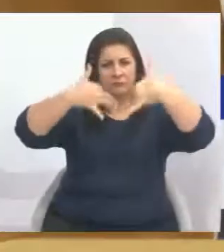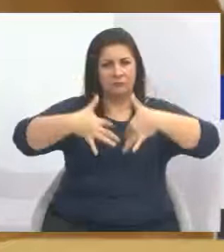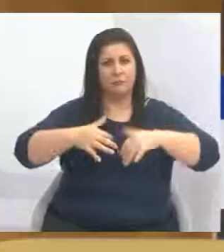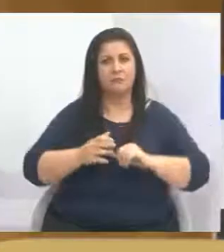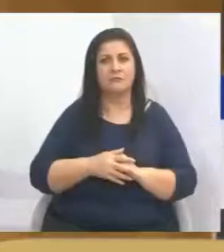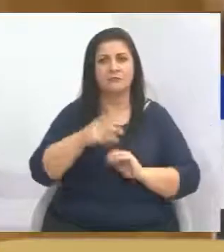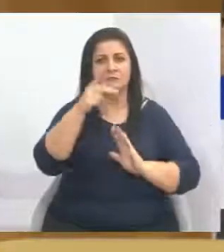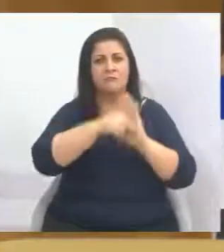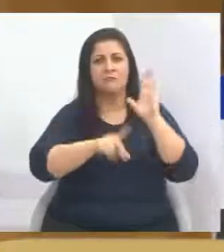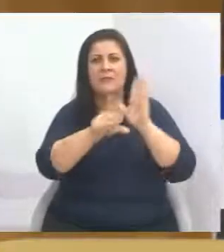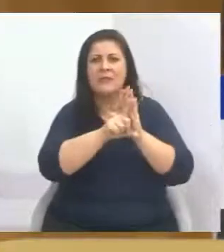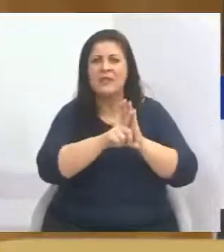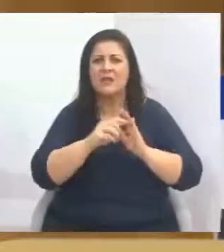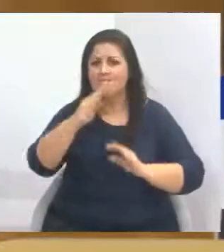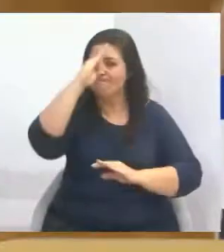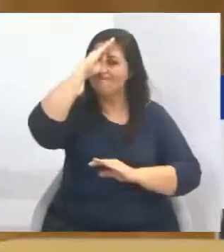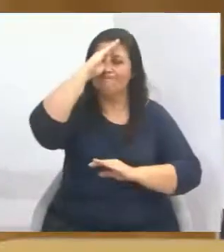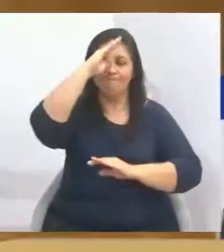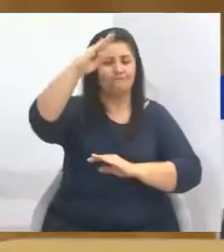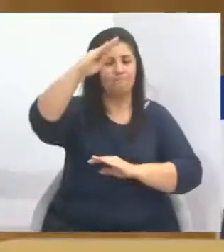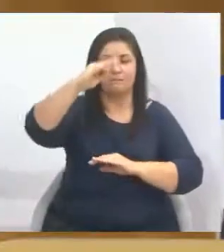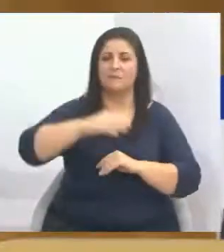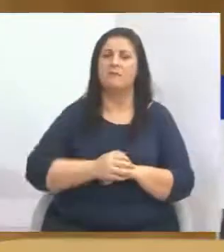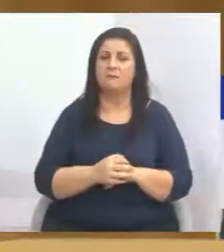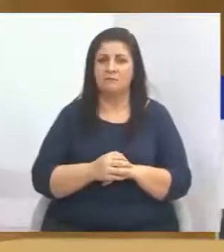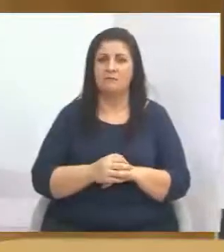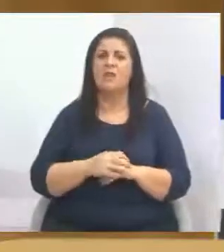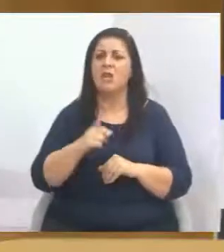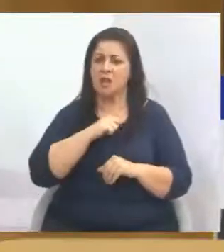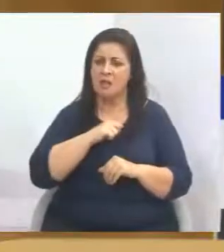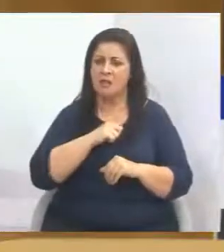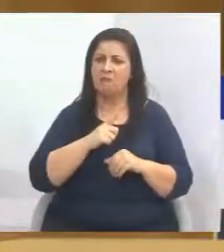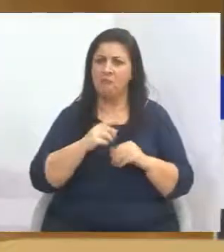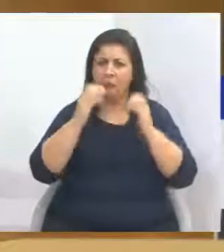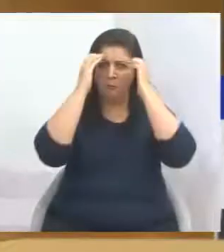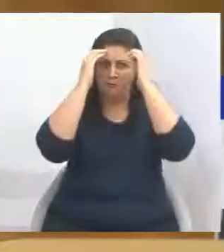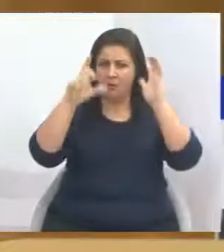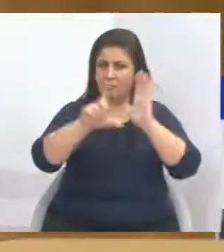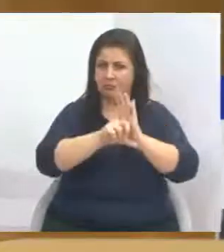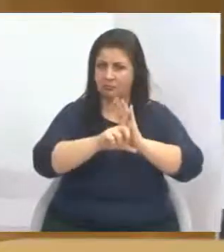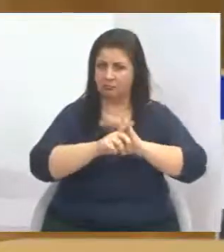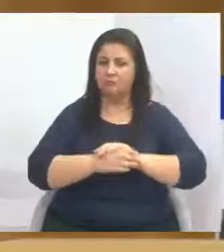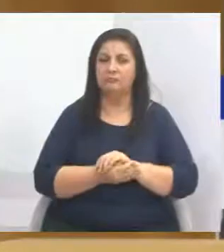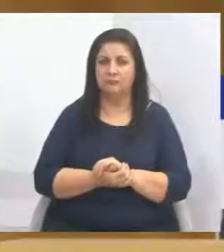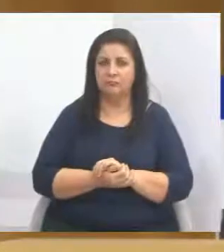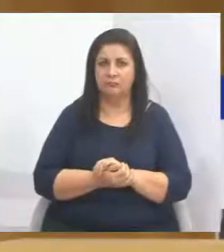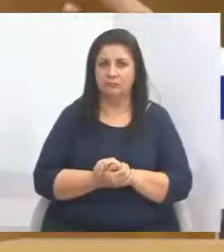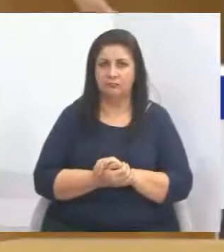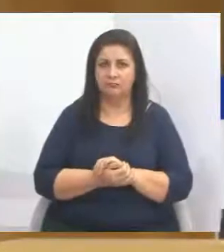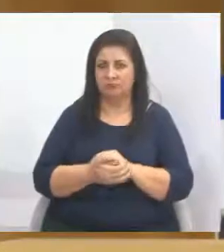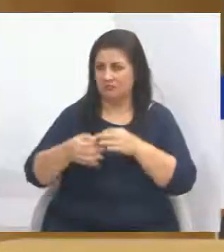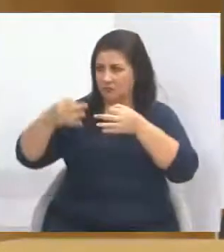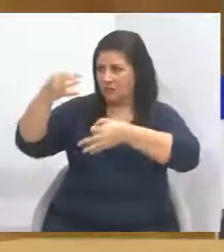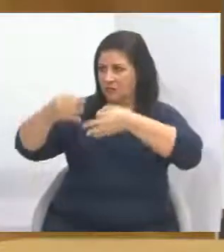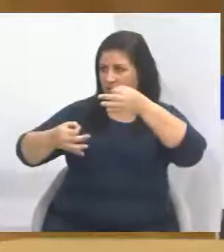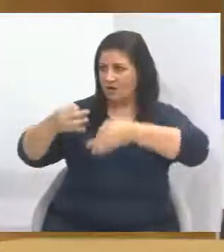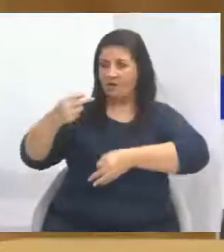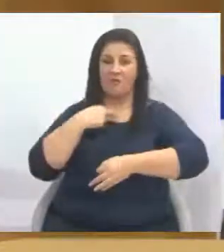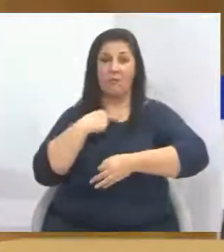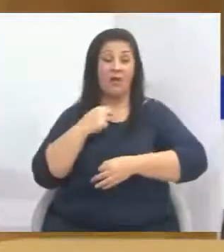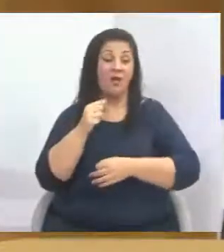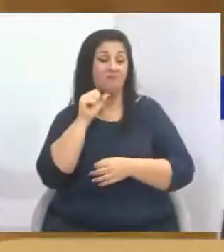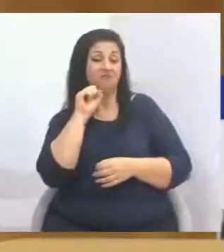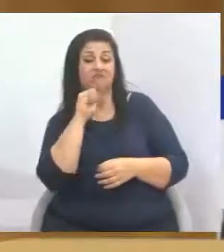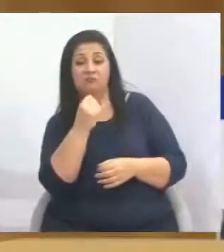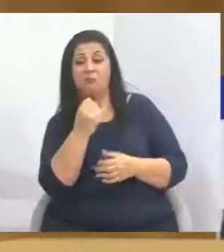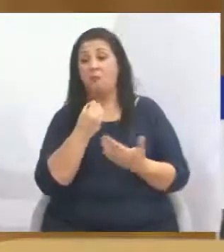esse projeto era fundamental e que tem amparo jurídico, se quisesse. A análise jurídica não pode ser da conveniência, mas tem